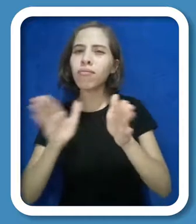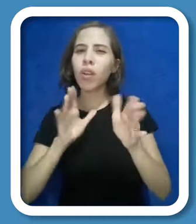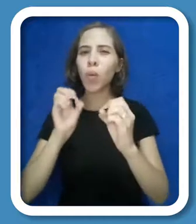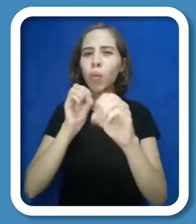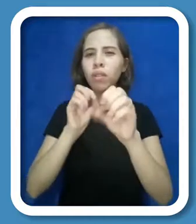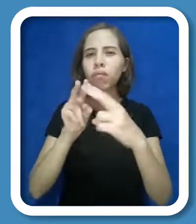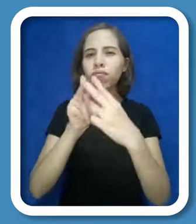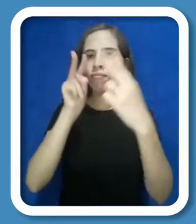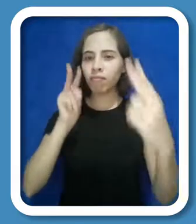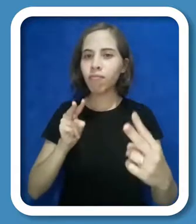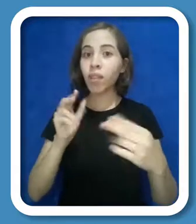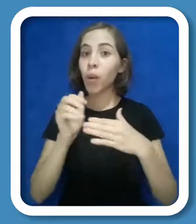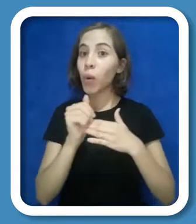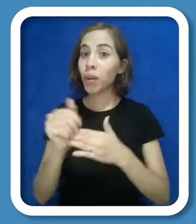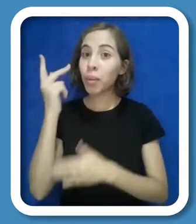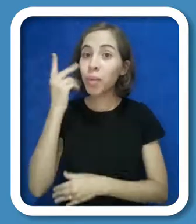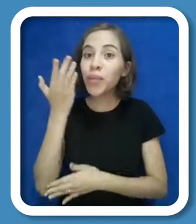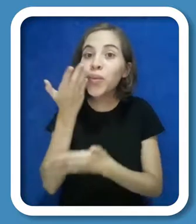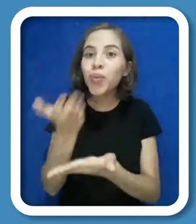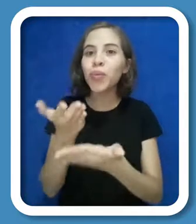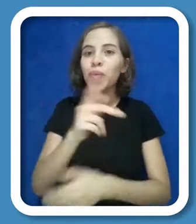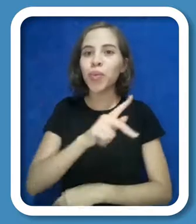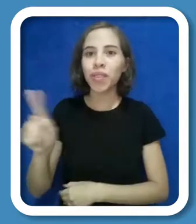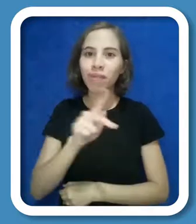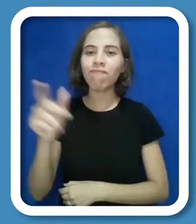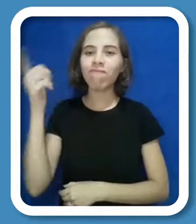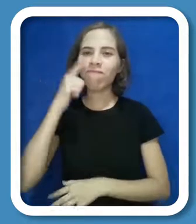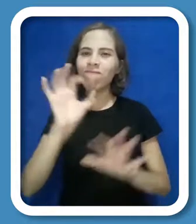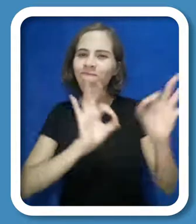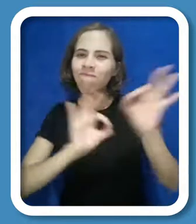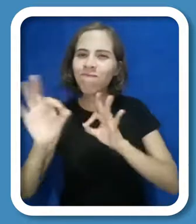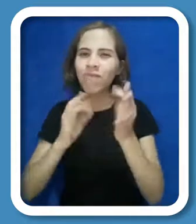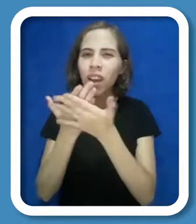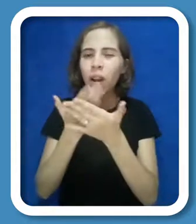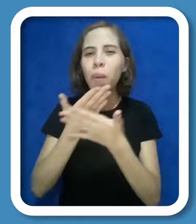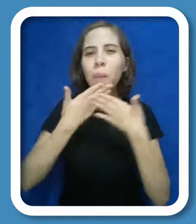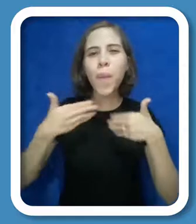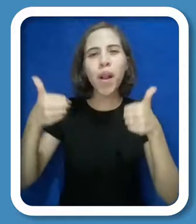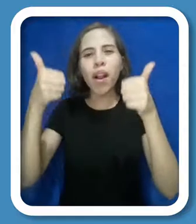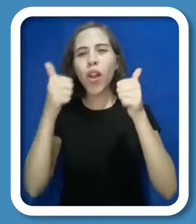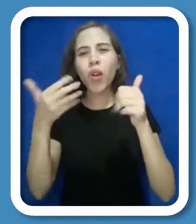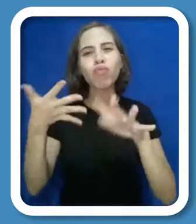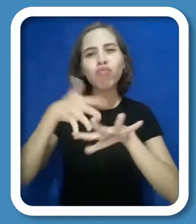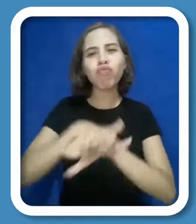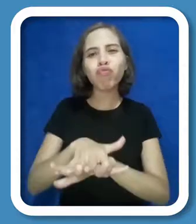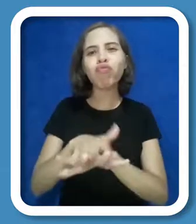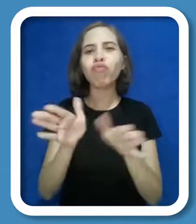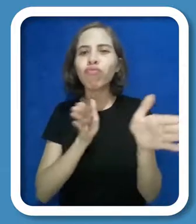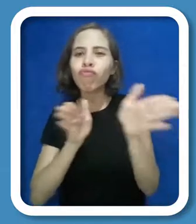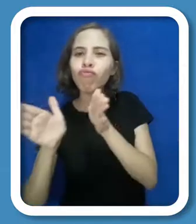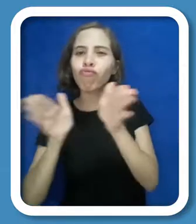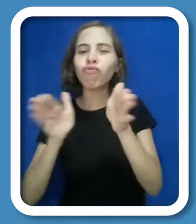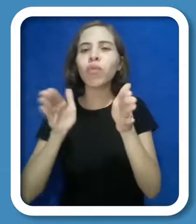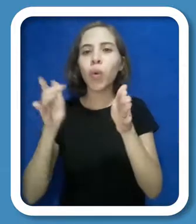ensino remoto. Esse guia é para você, professor, conseguir transformar sua aula num ambiente mais inclusivo, mais